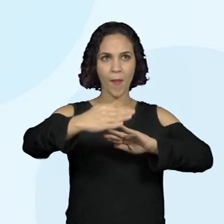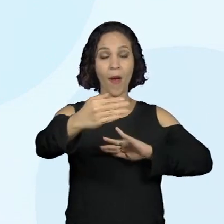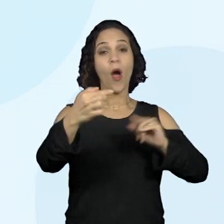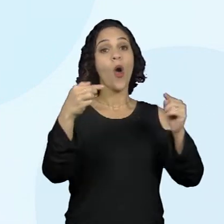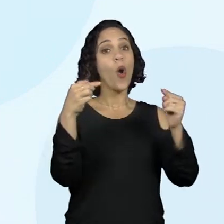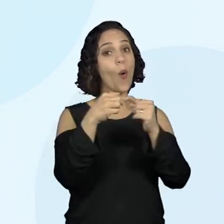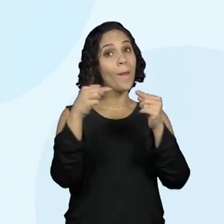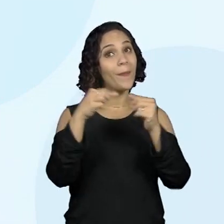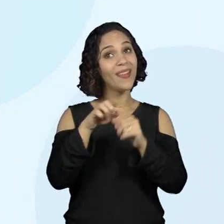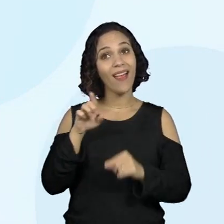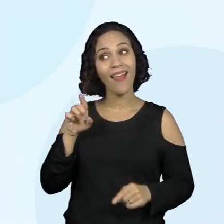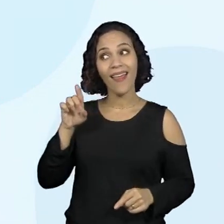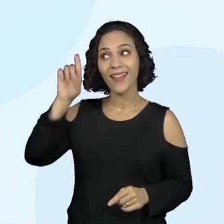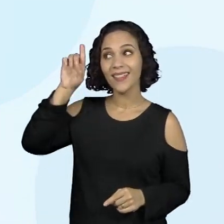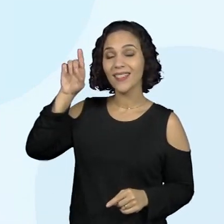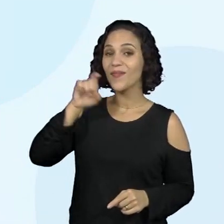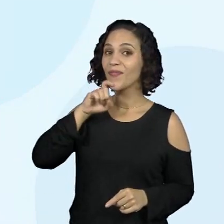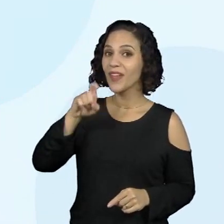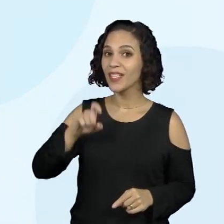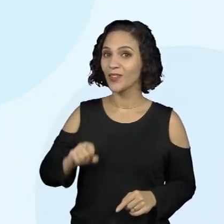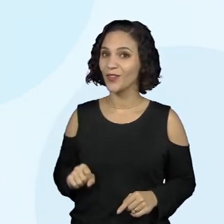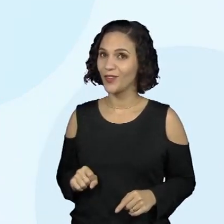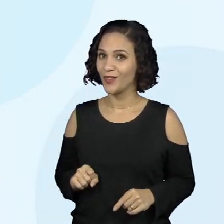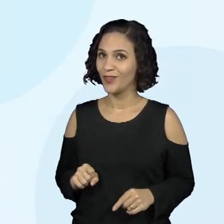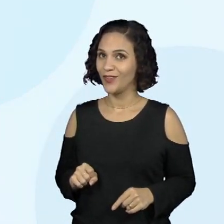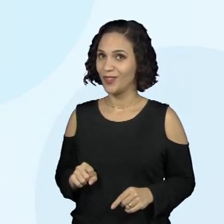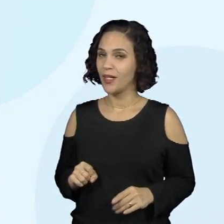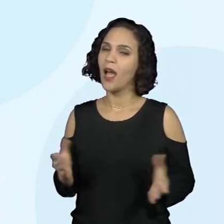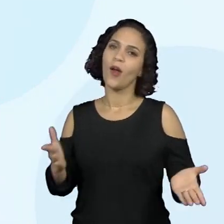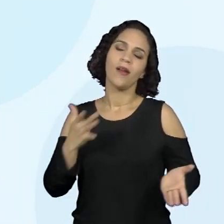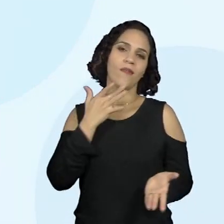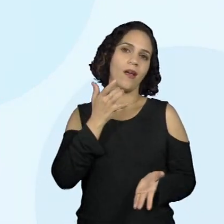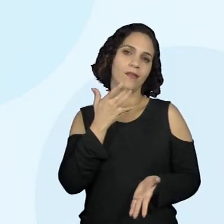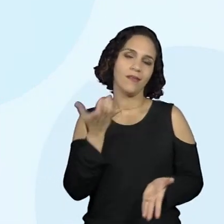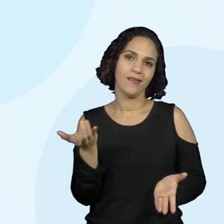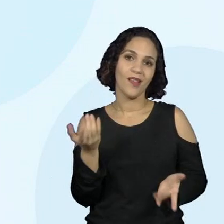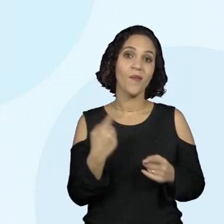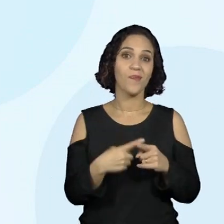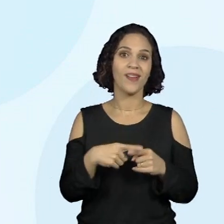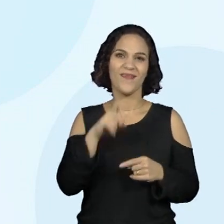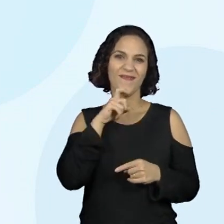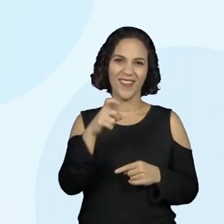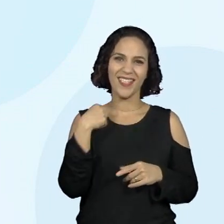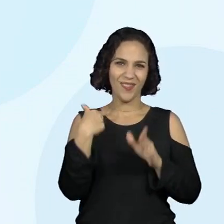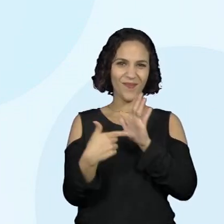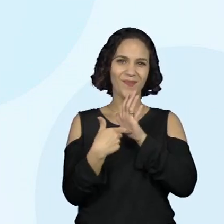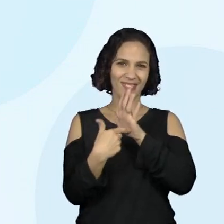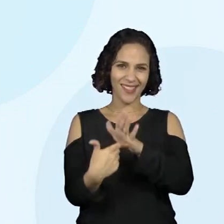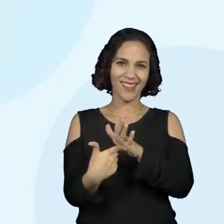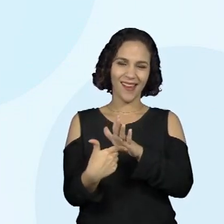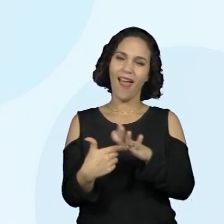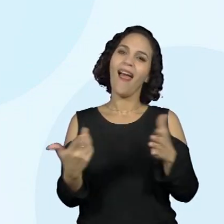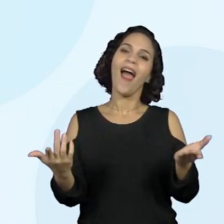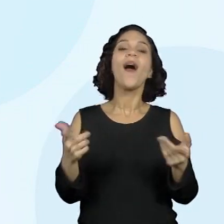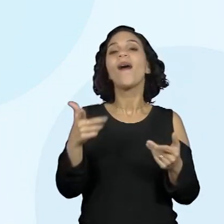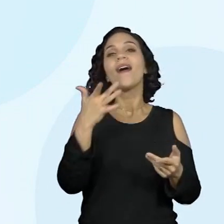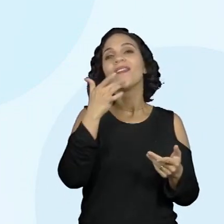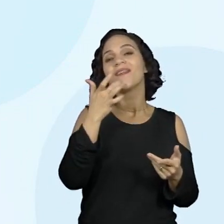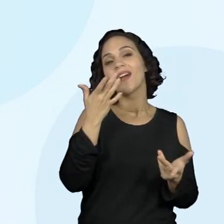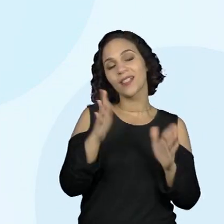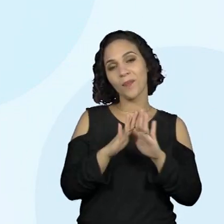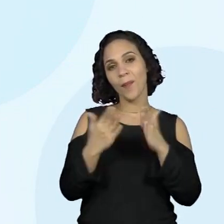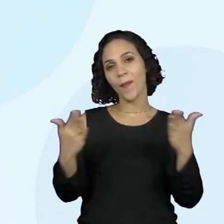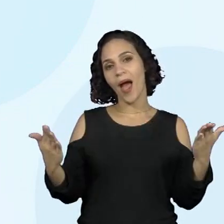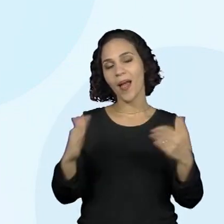da figura? Ah, a pirâmide da figura agora ficou fácil, porque foi a pirâmide verde que eu acabei de explorar com vocês, que é essa